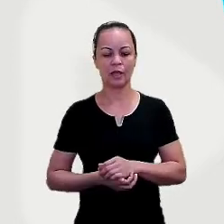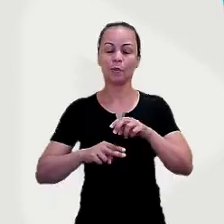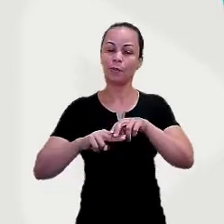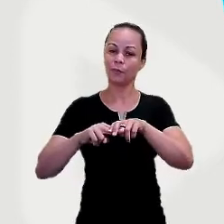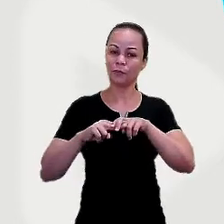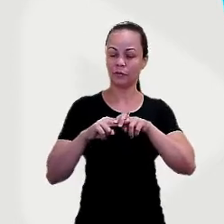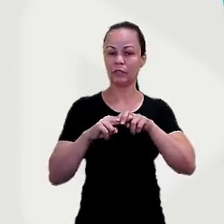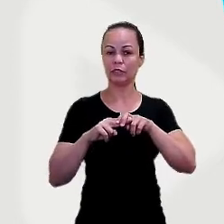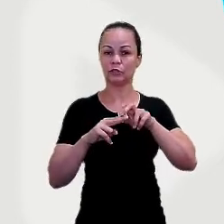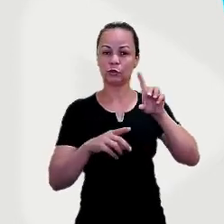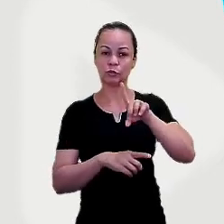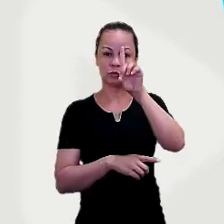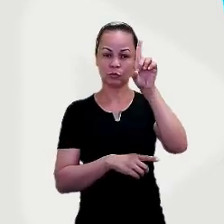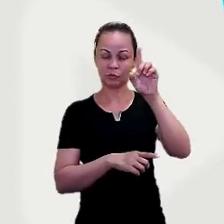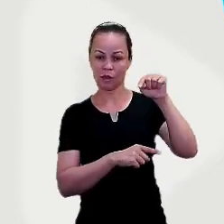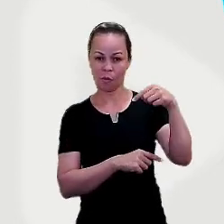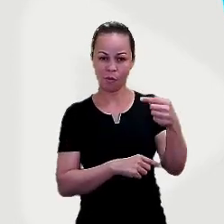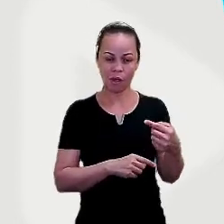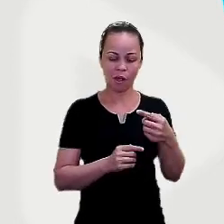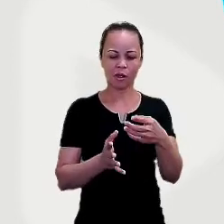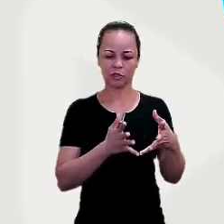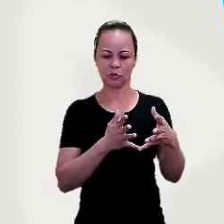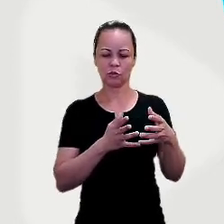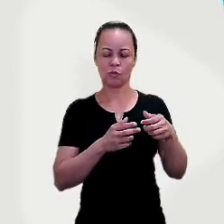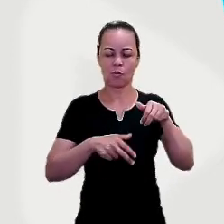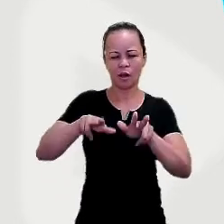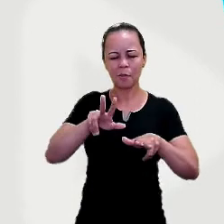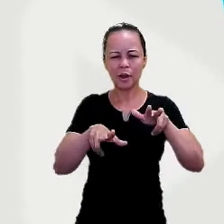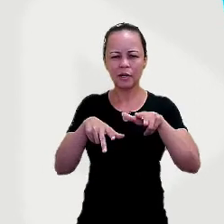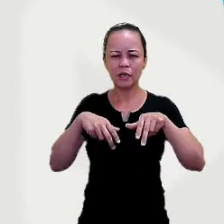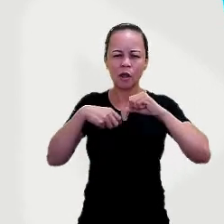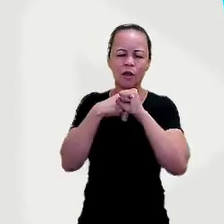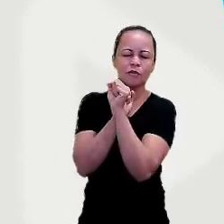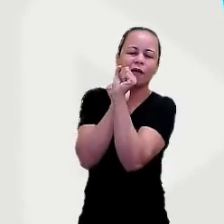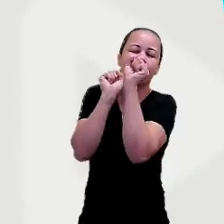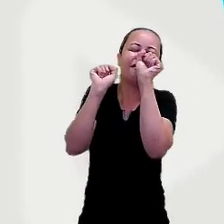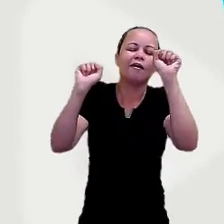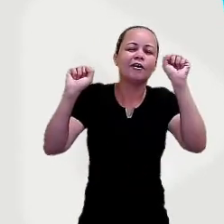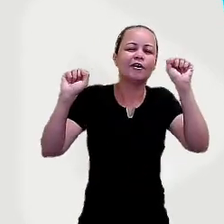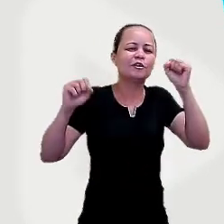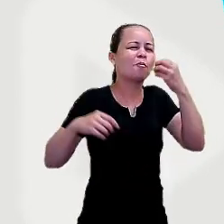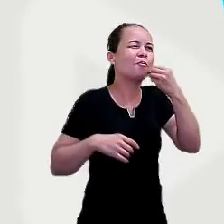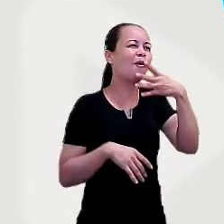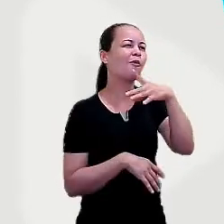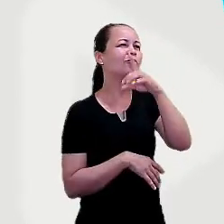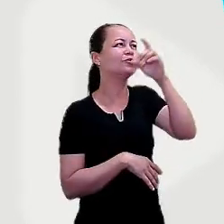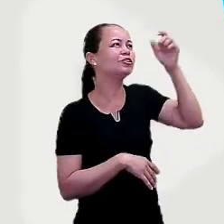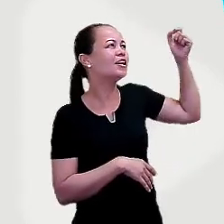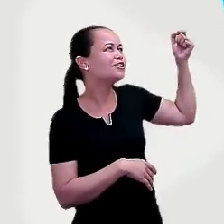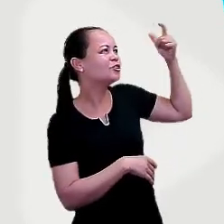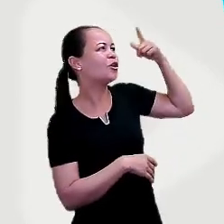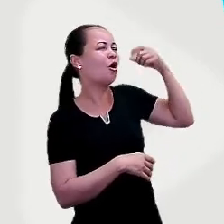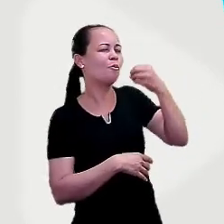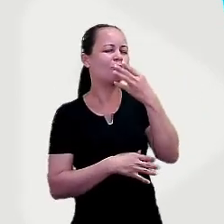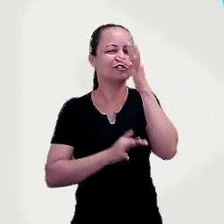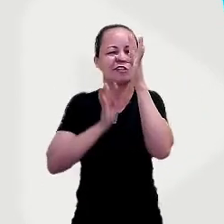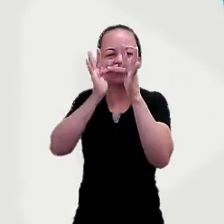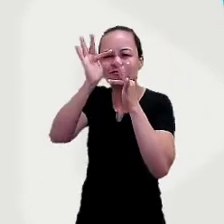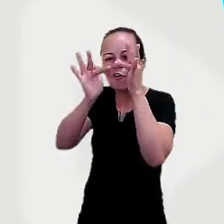no outro dia, camaleão levantou-se bem cedinho. Bom dia, sol. Bom dia, flores.